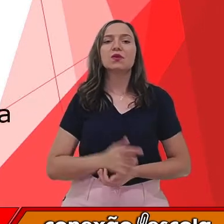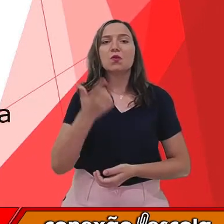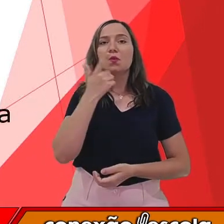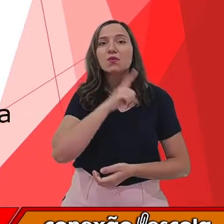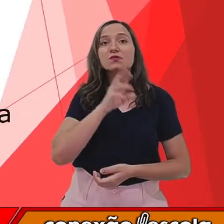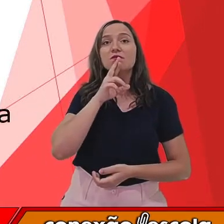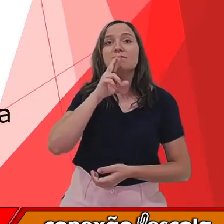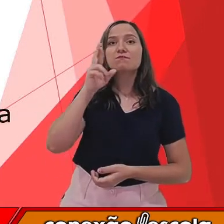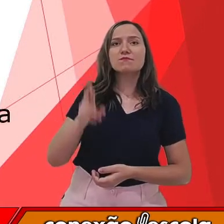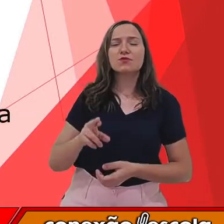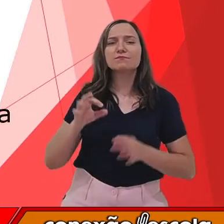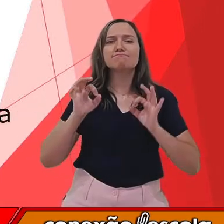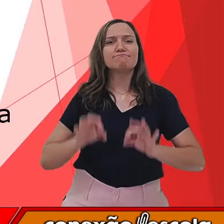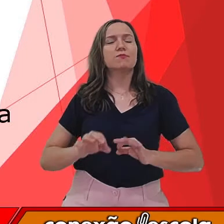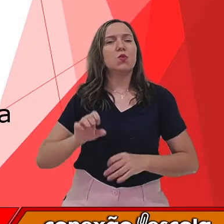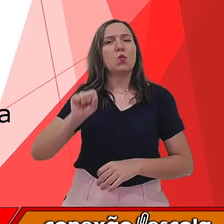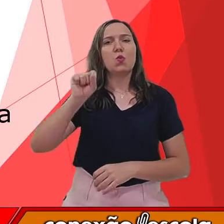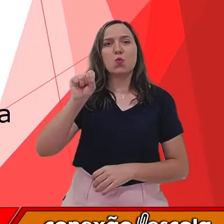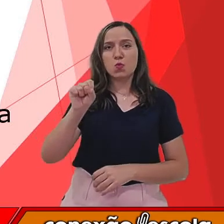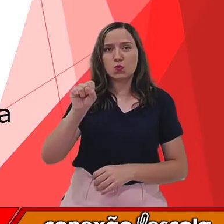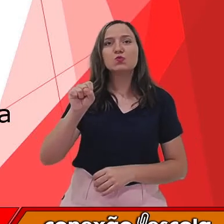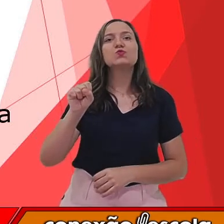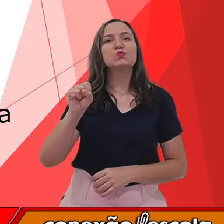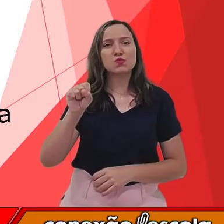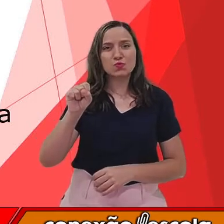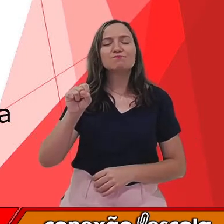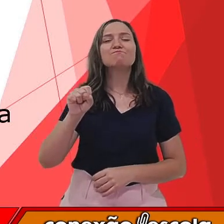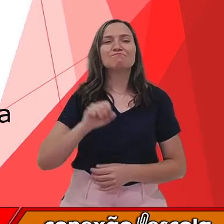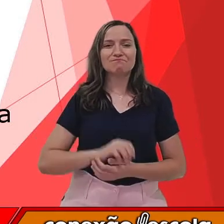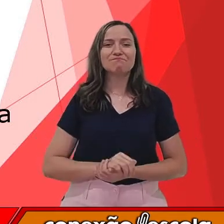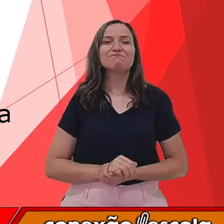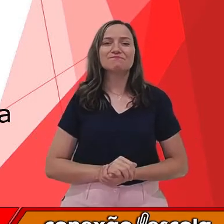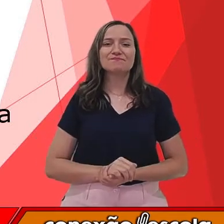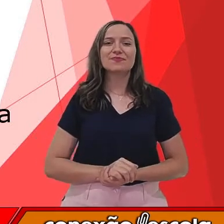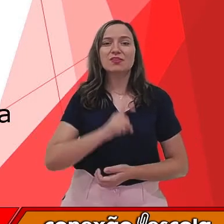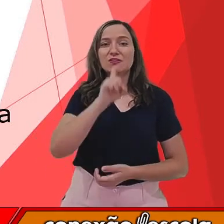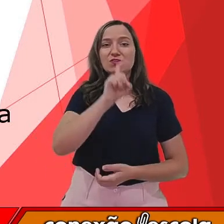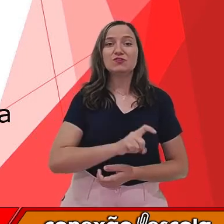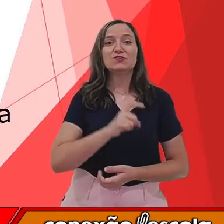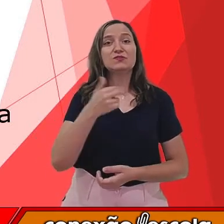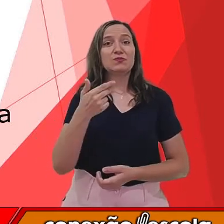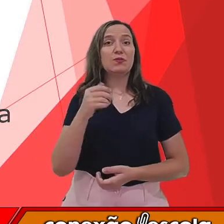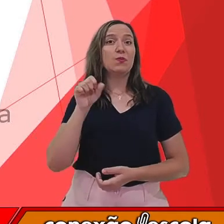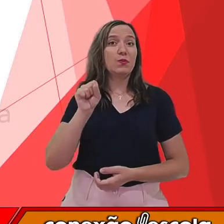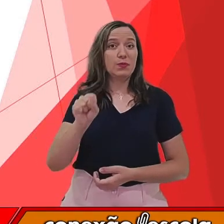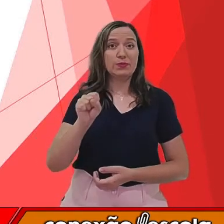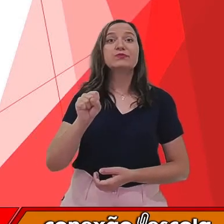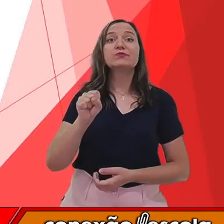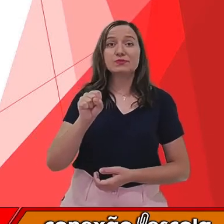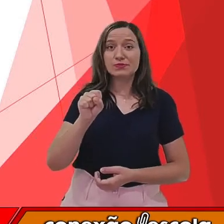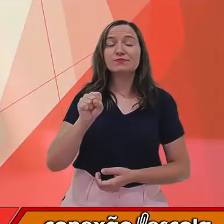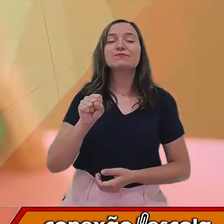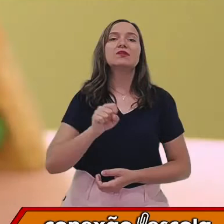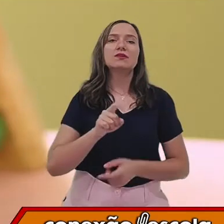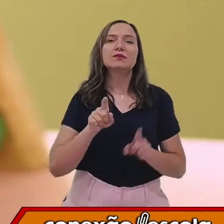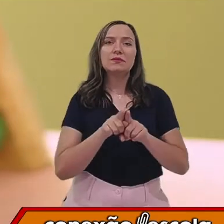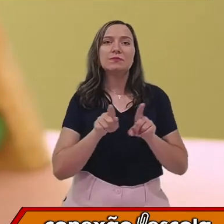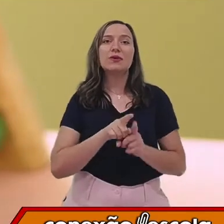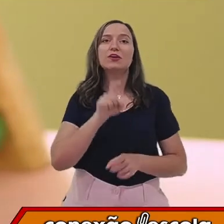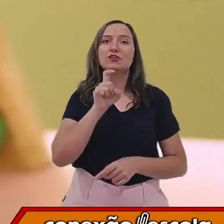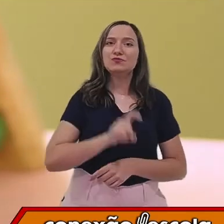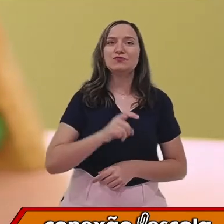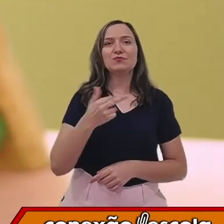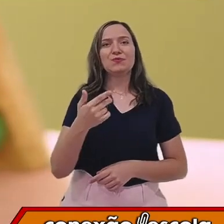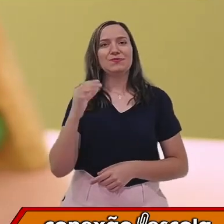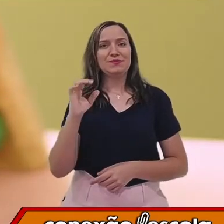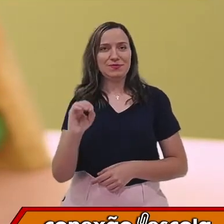as raízes a solução dessa equação vai ser zero e oito positivo agora que